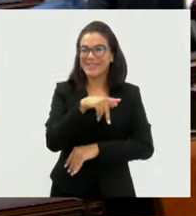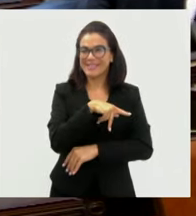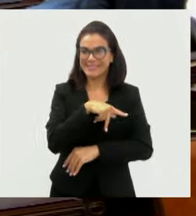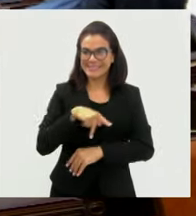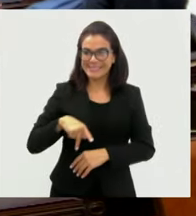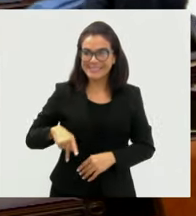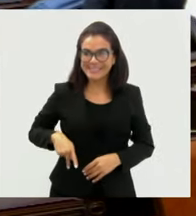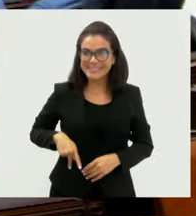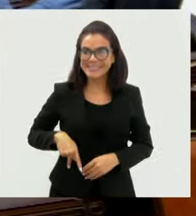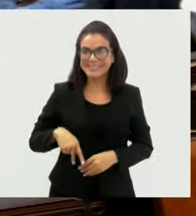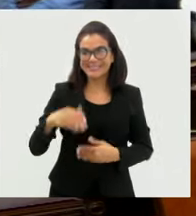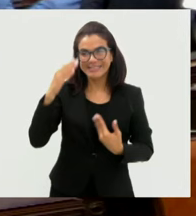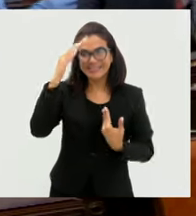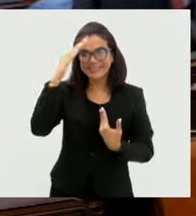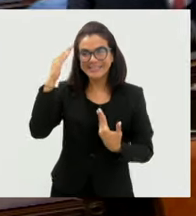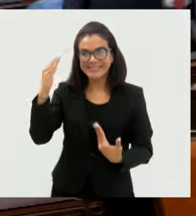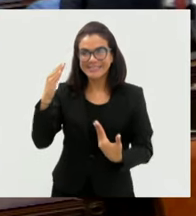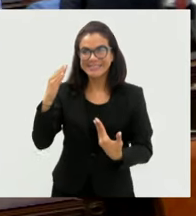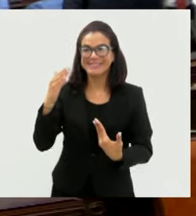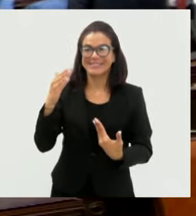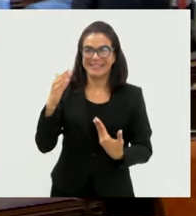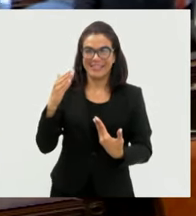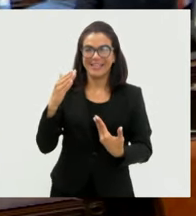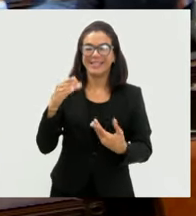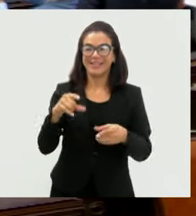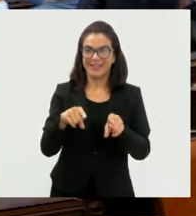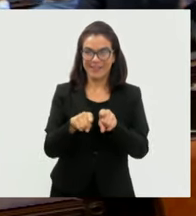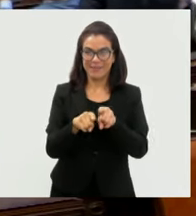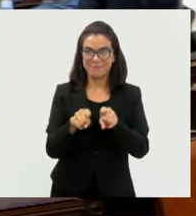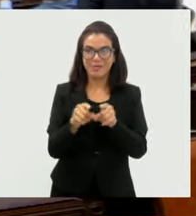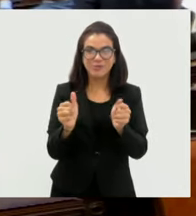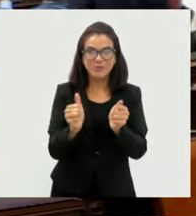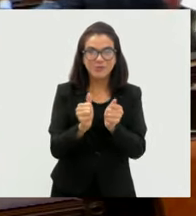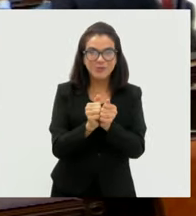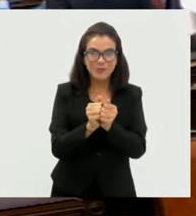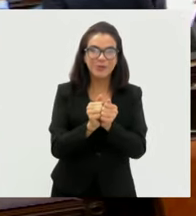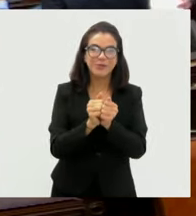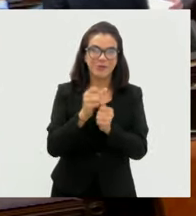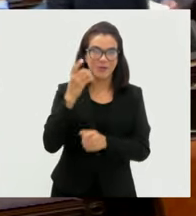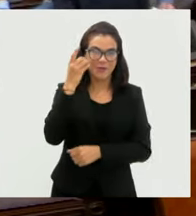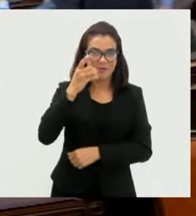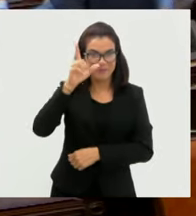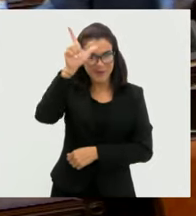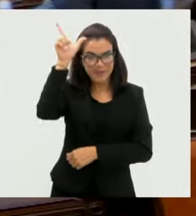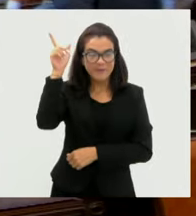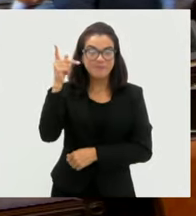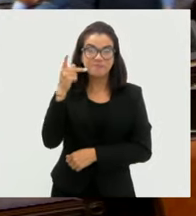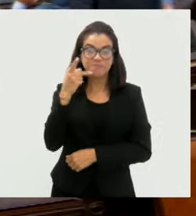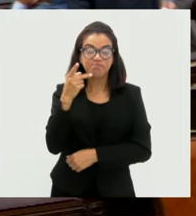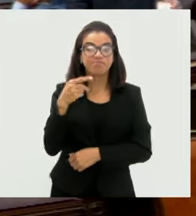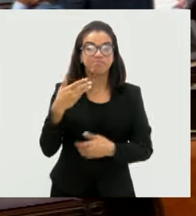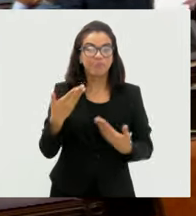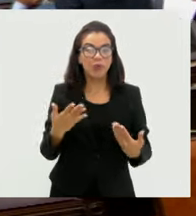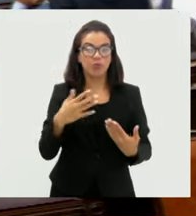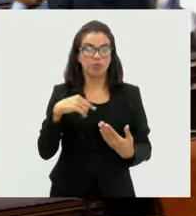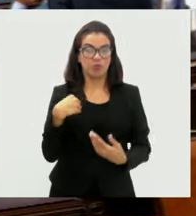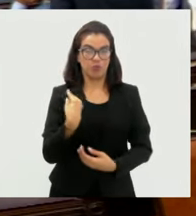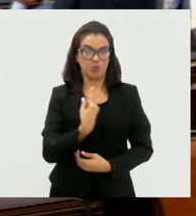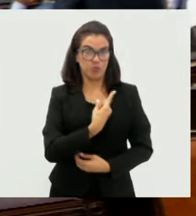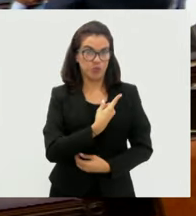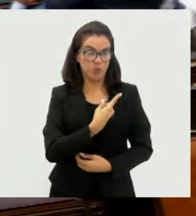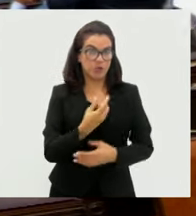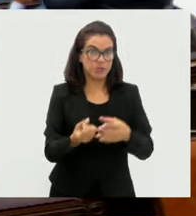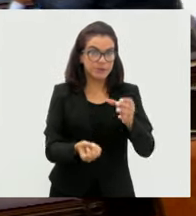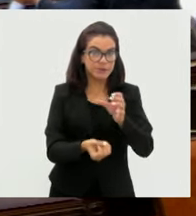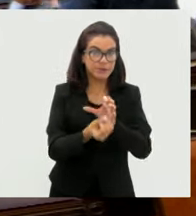nosso nobre decano também, junto com o Luiz Paulo. Realmente, quando nós instituímos esse dia